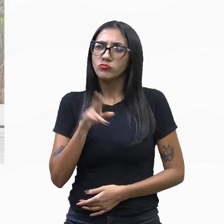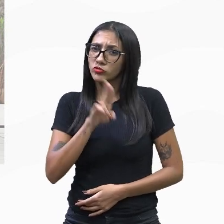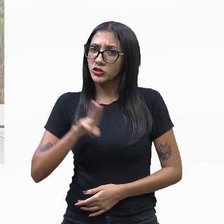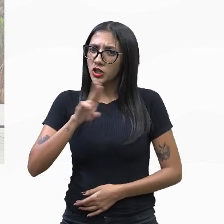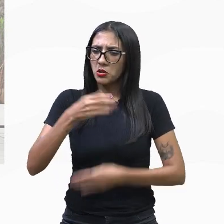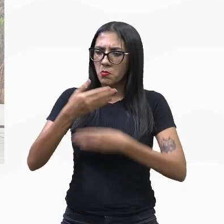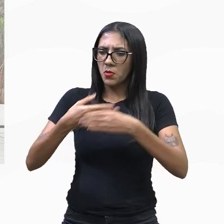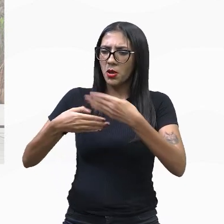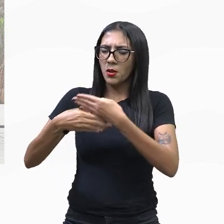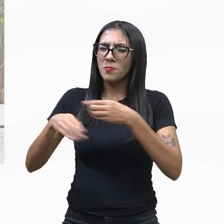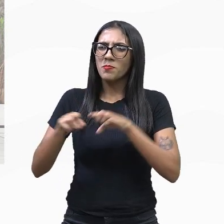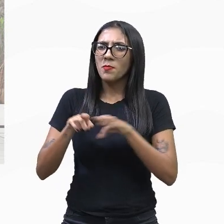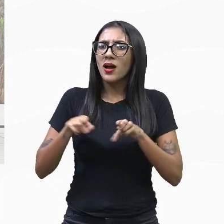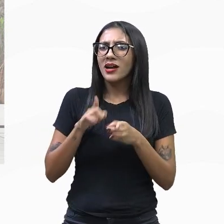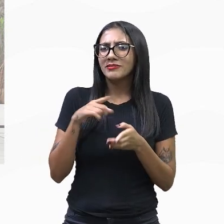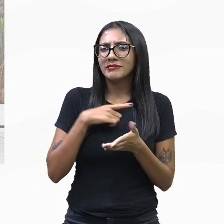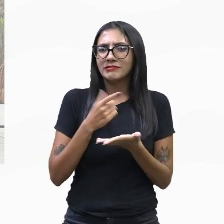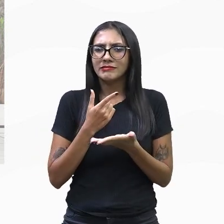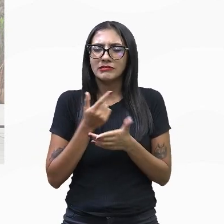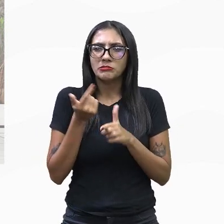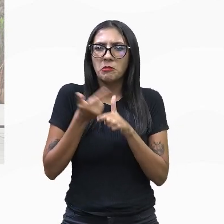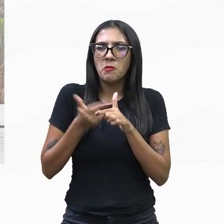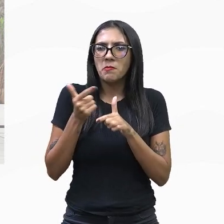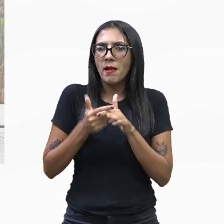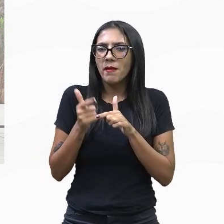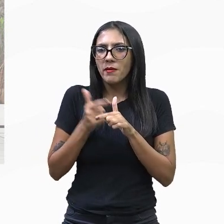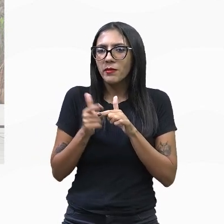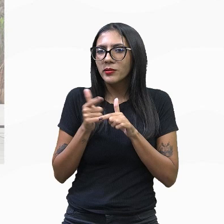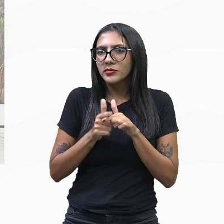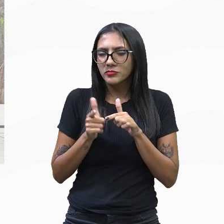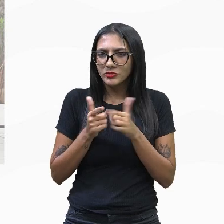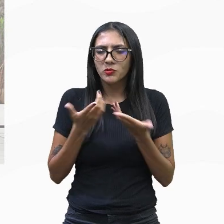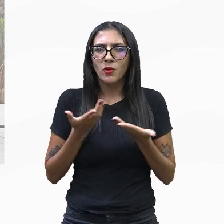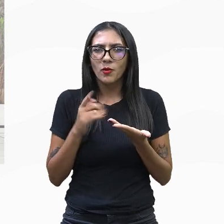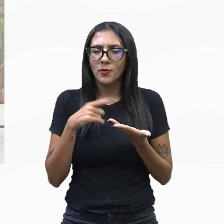mais, só que ele tem alguns probleminhas aqui nessa divulgação.